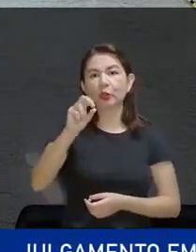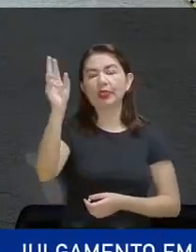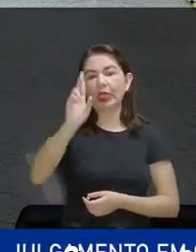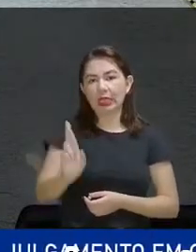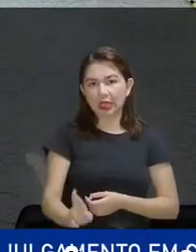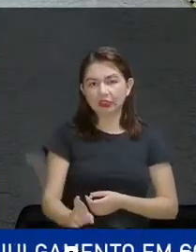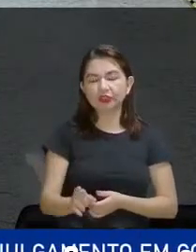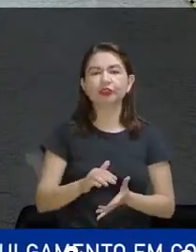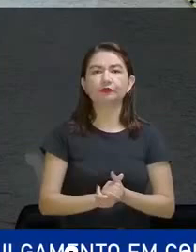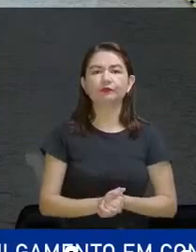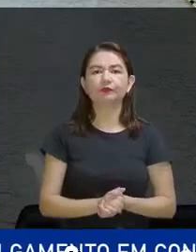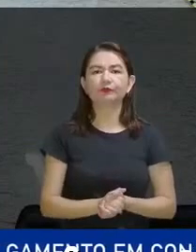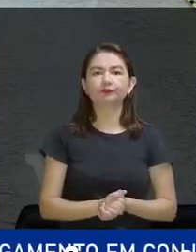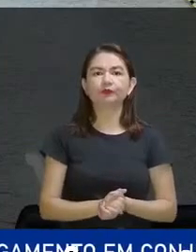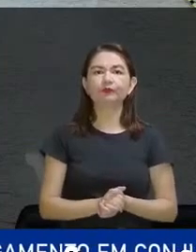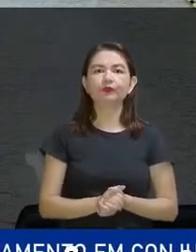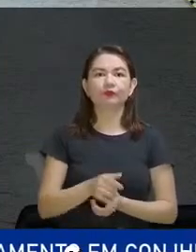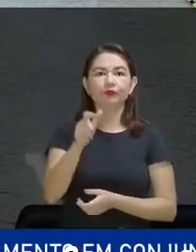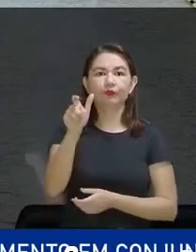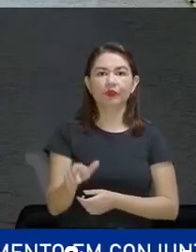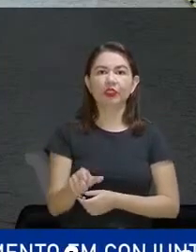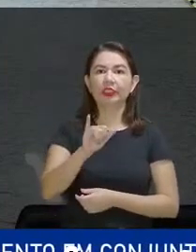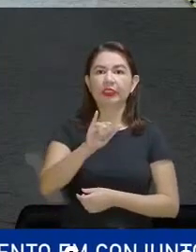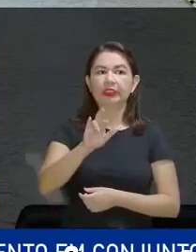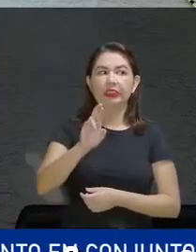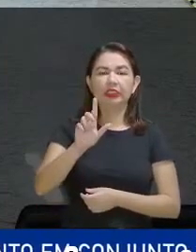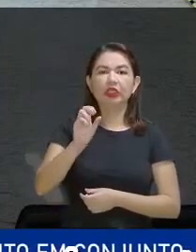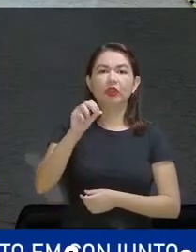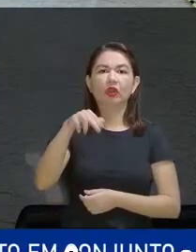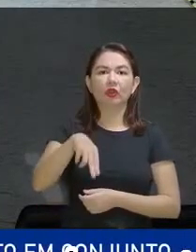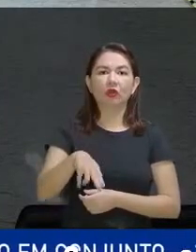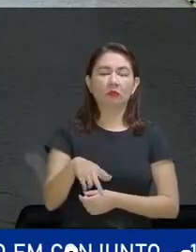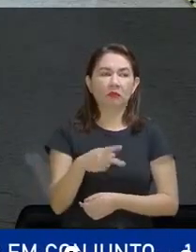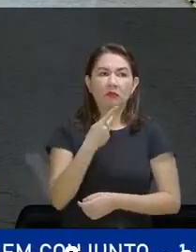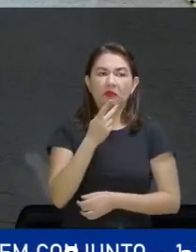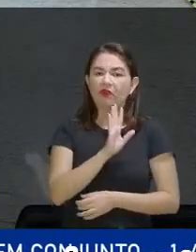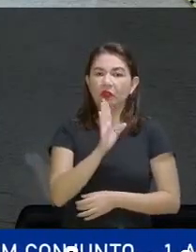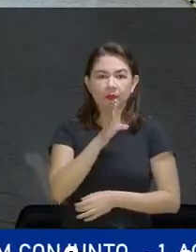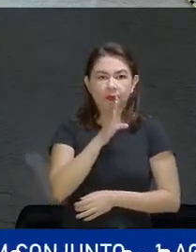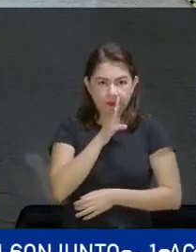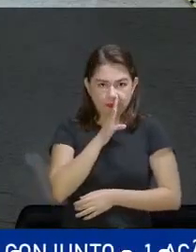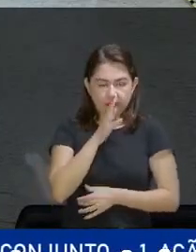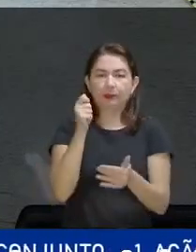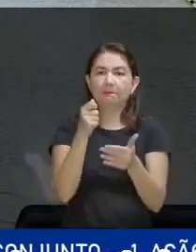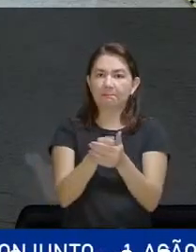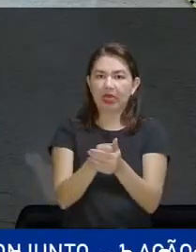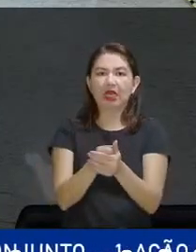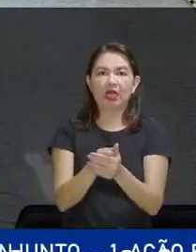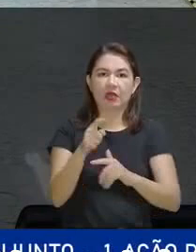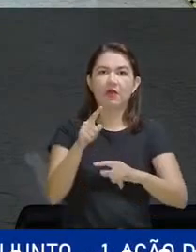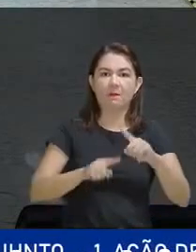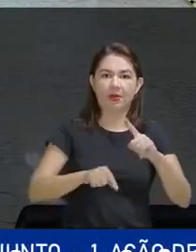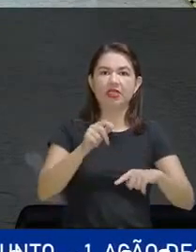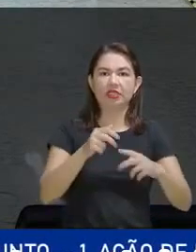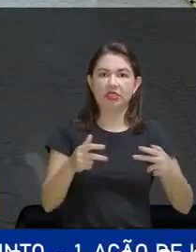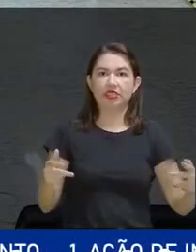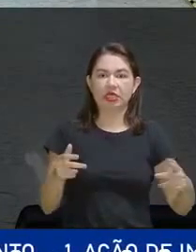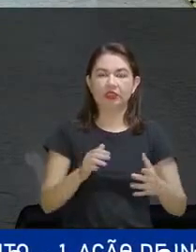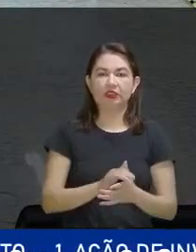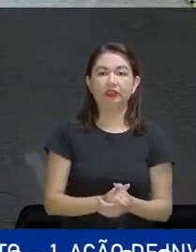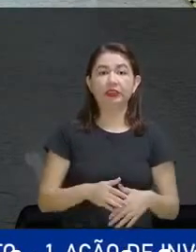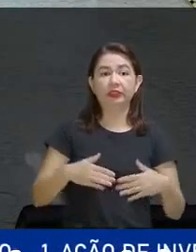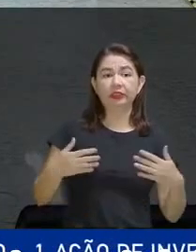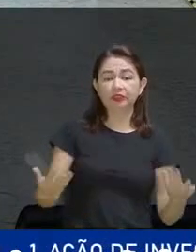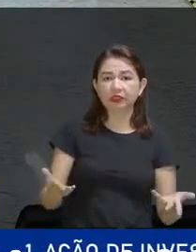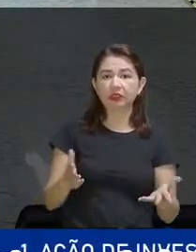R$1.250, que o senhor Irlon não comentou quem iria pagar pelas mercadorias, que perguntado se considera comum a